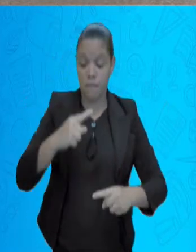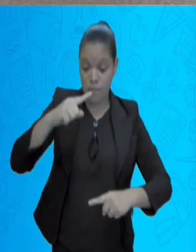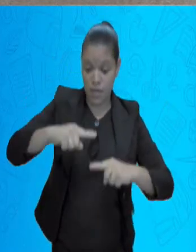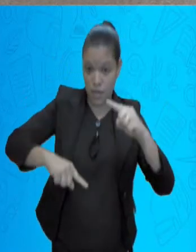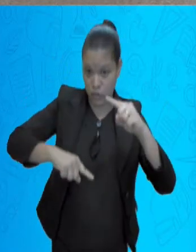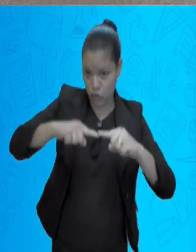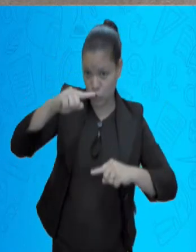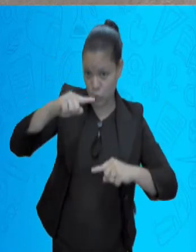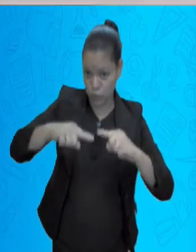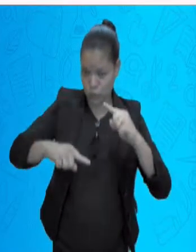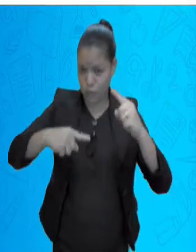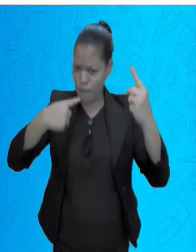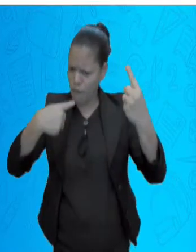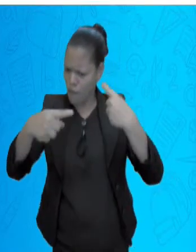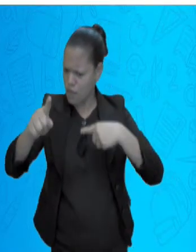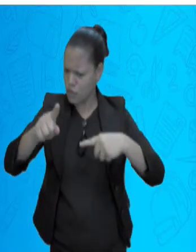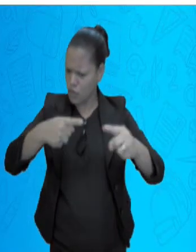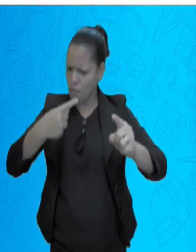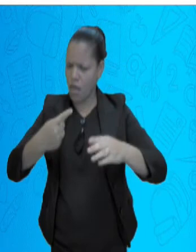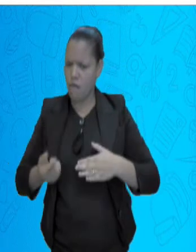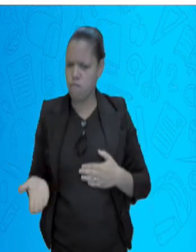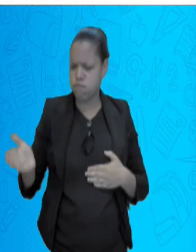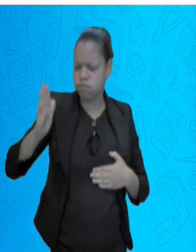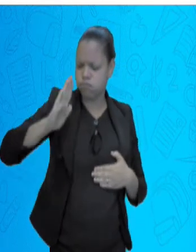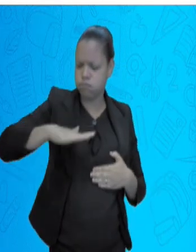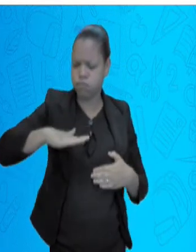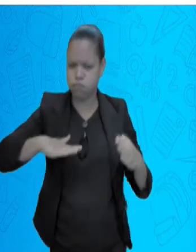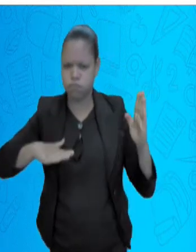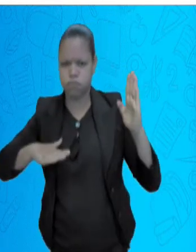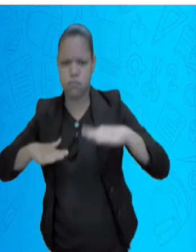percussão são os tambores,